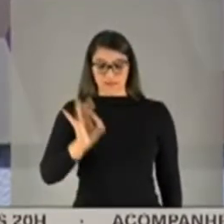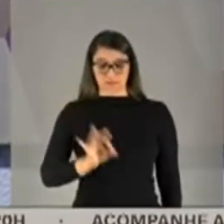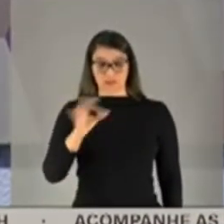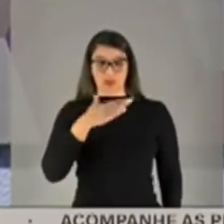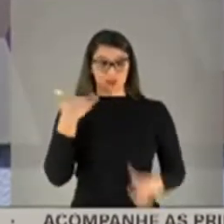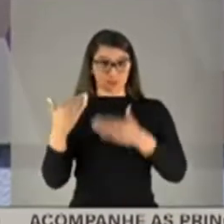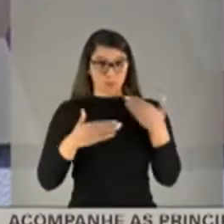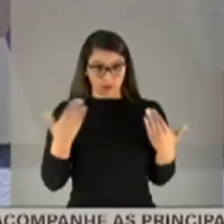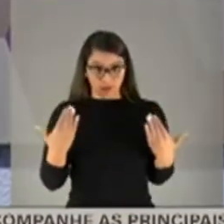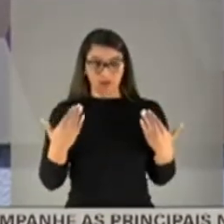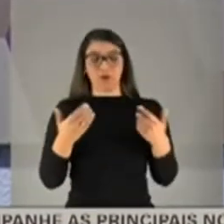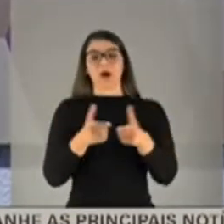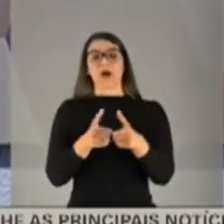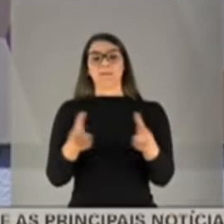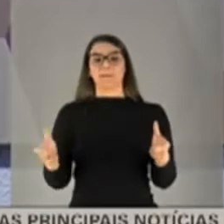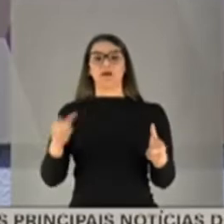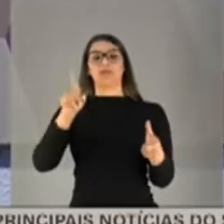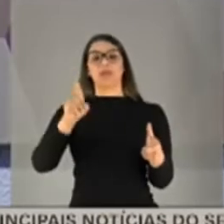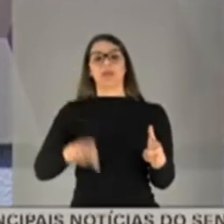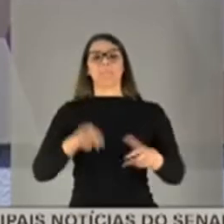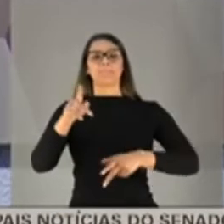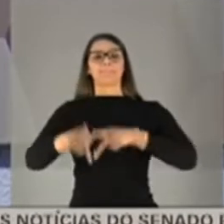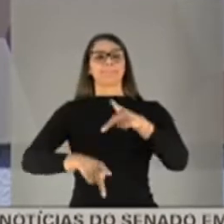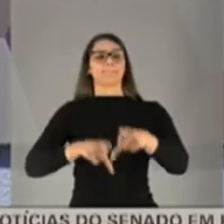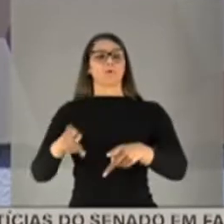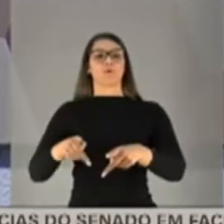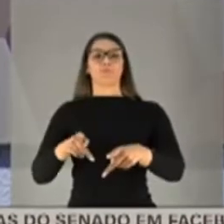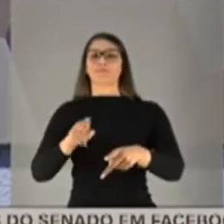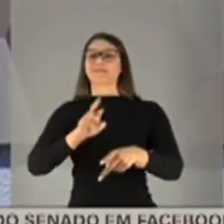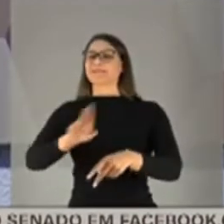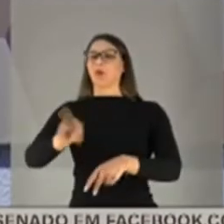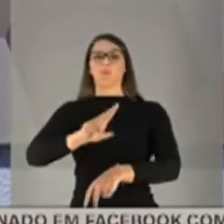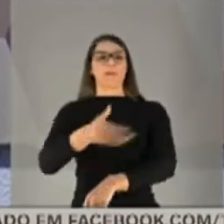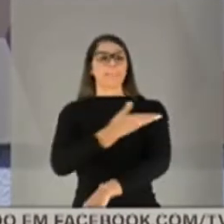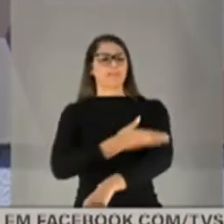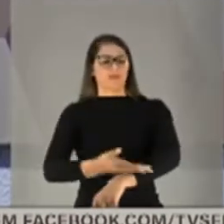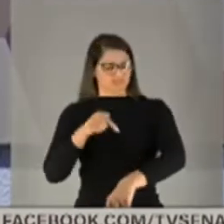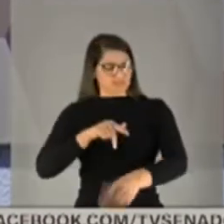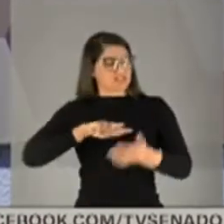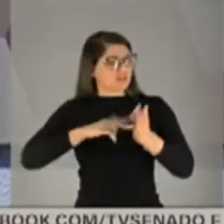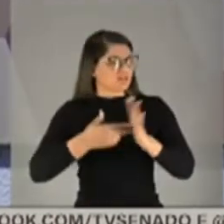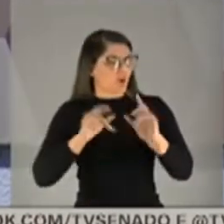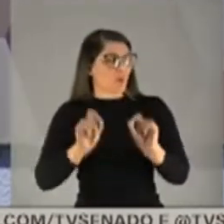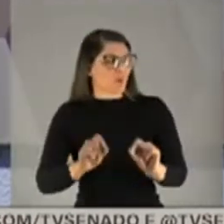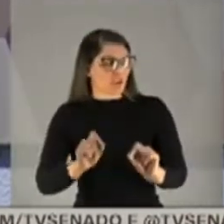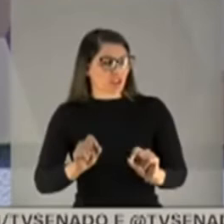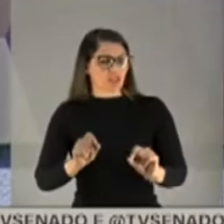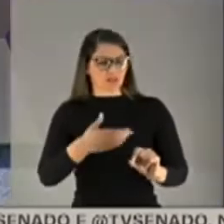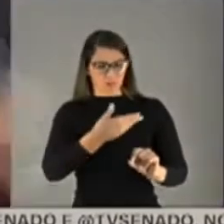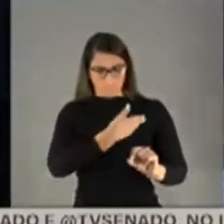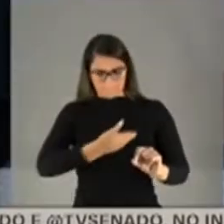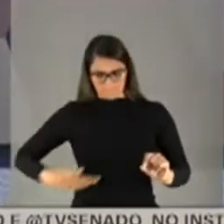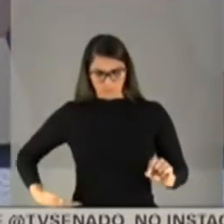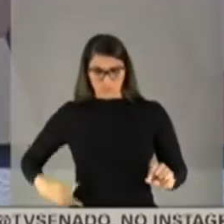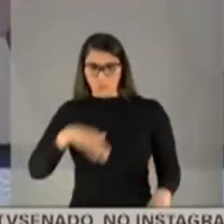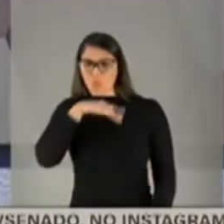unidades públicas, a maioria era população não branca. O que quer dizer isso? Quer dizer que o sistema público